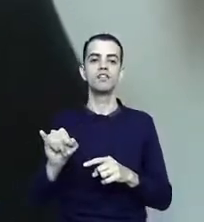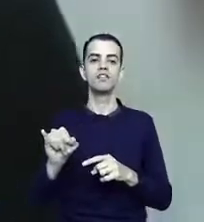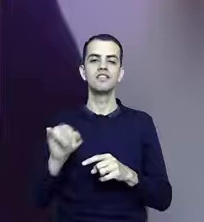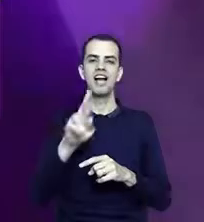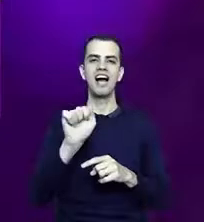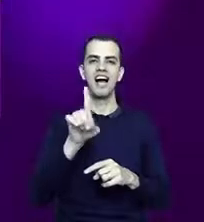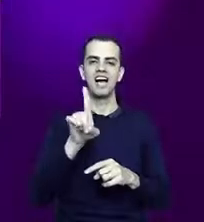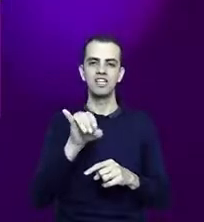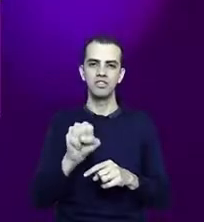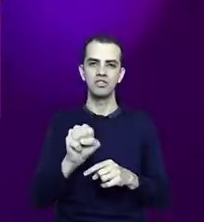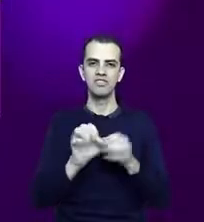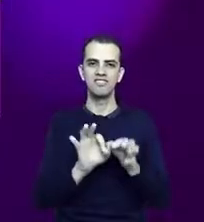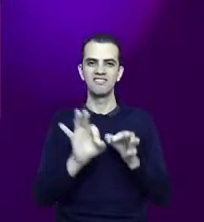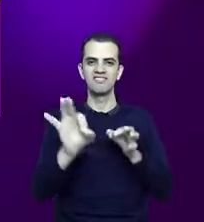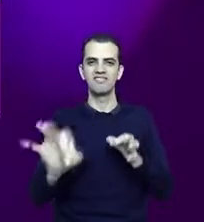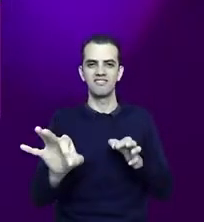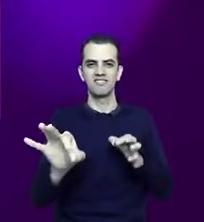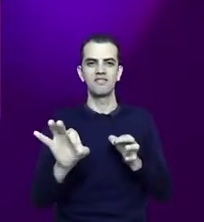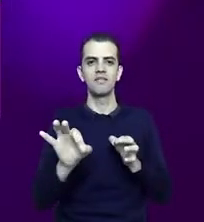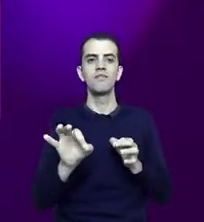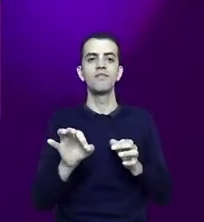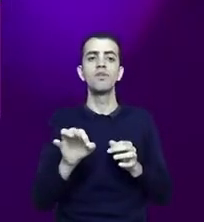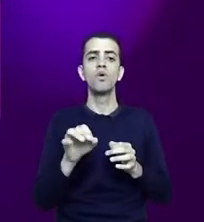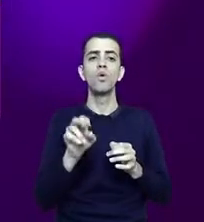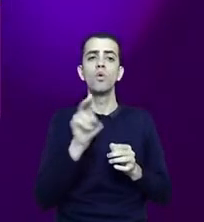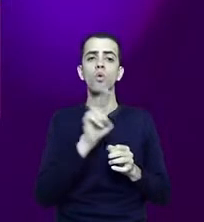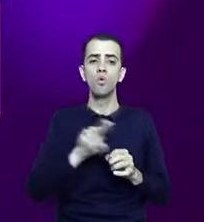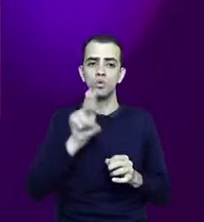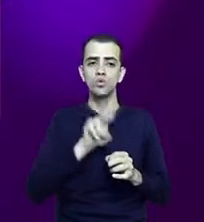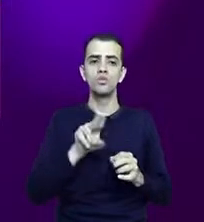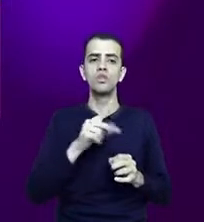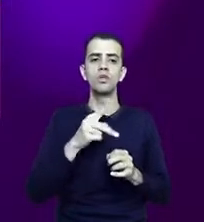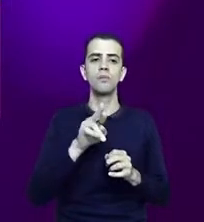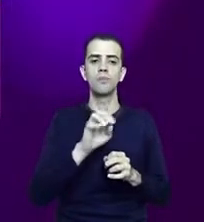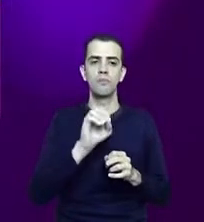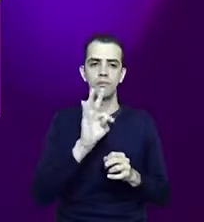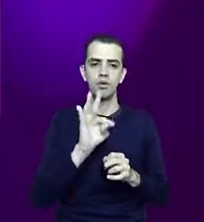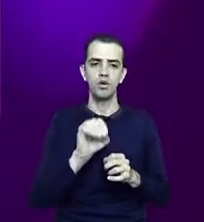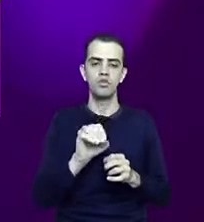distal, fazendo uso da prototipagem. Então,